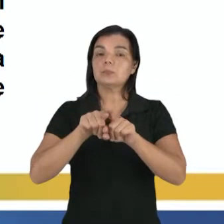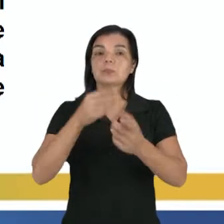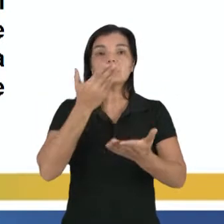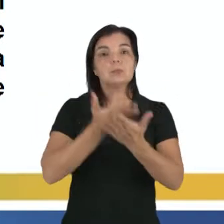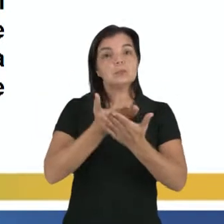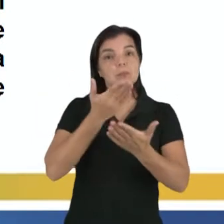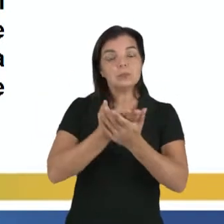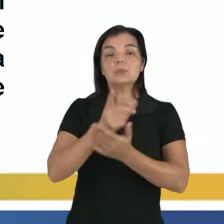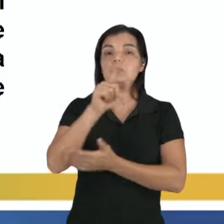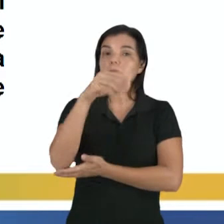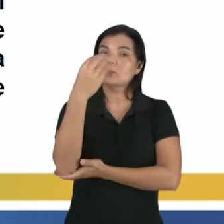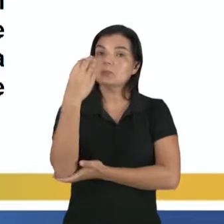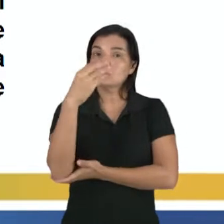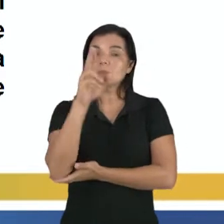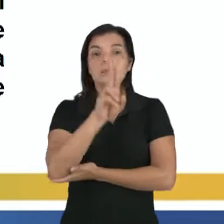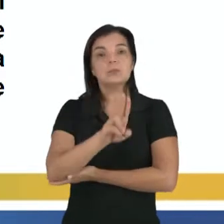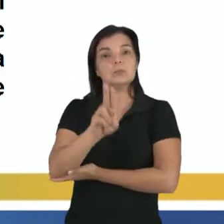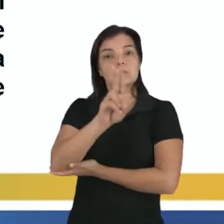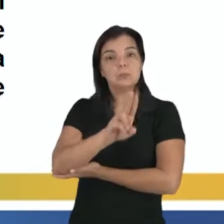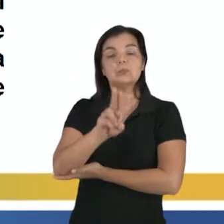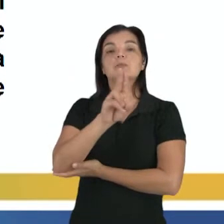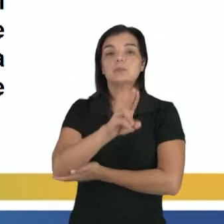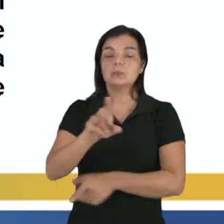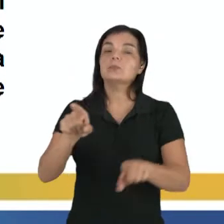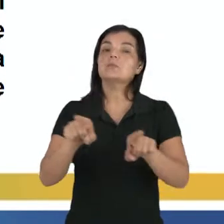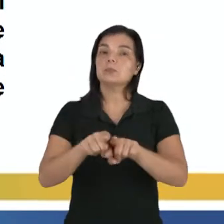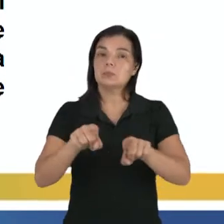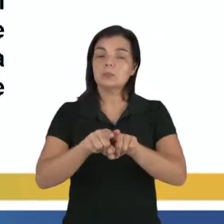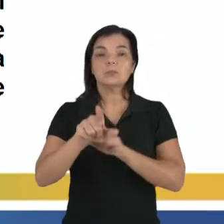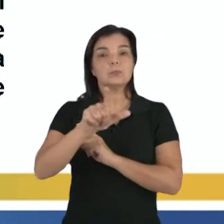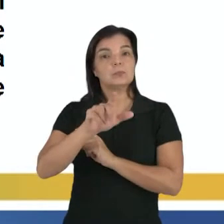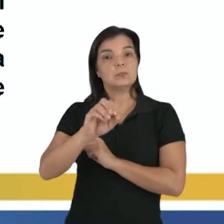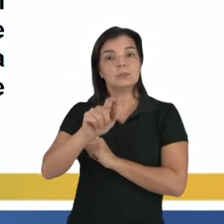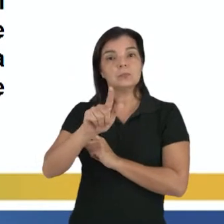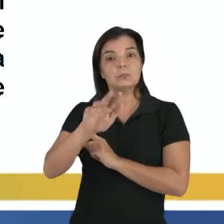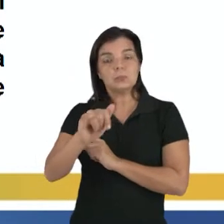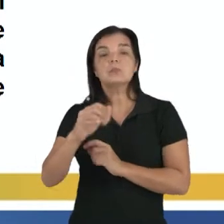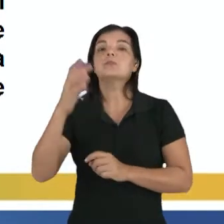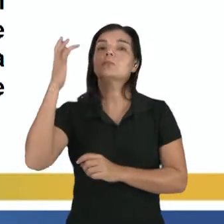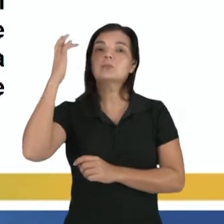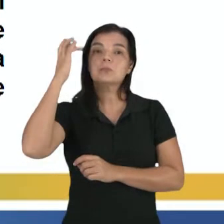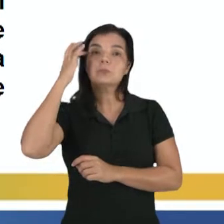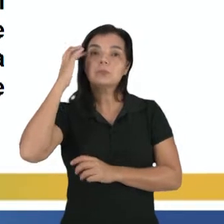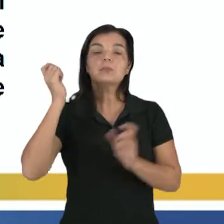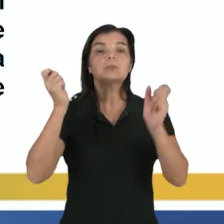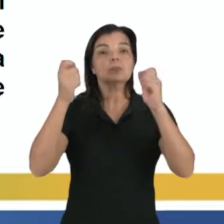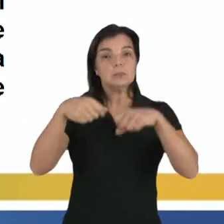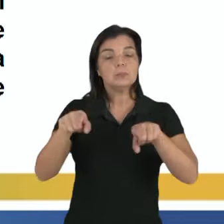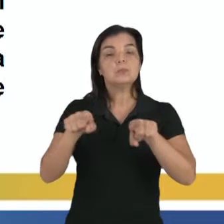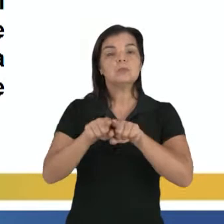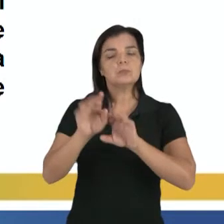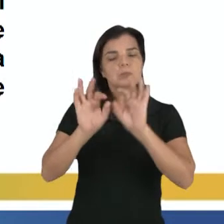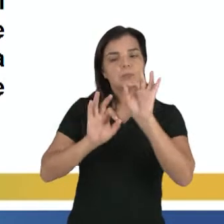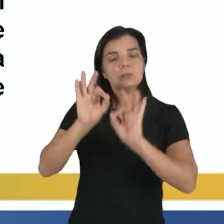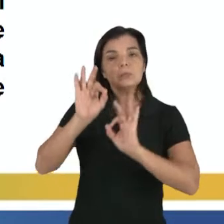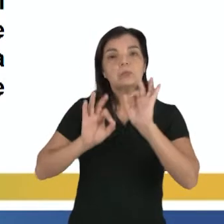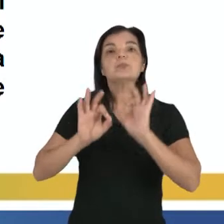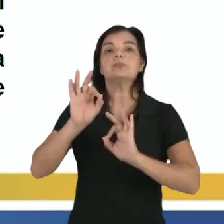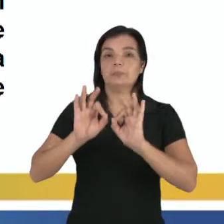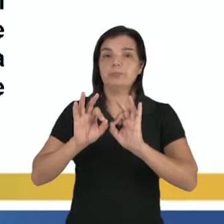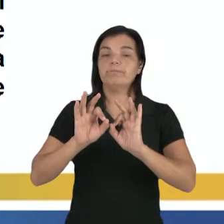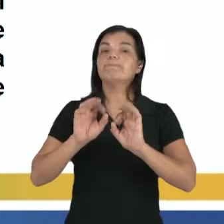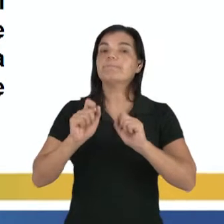matemática também é uma ciência que usa a lógica dedutiva para poder elaborar a